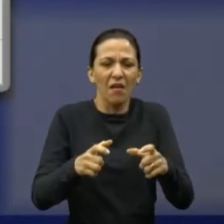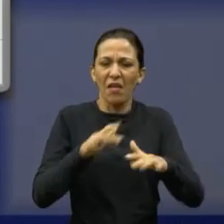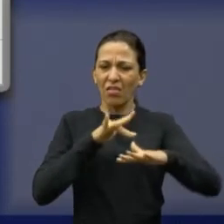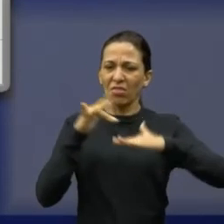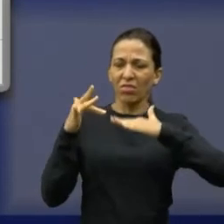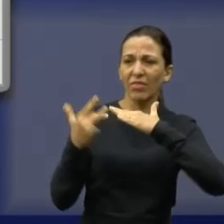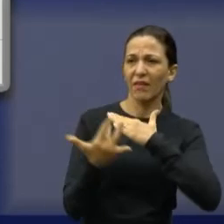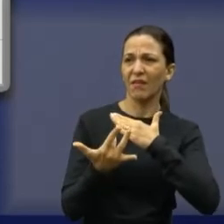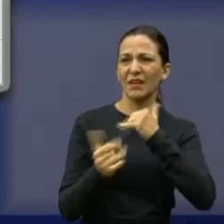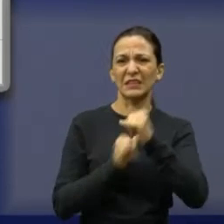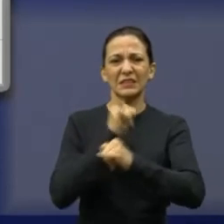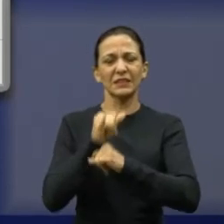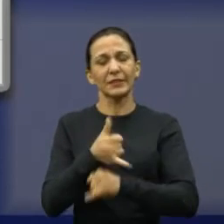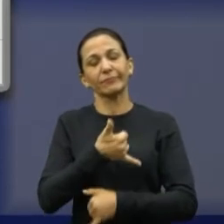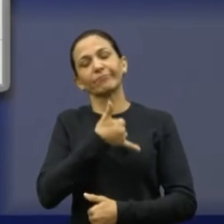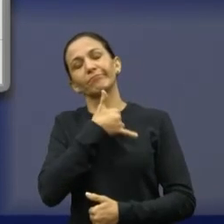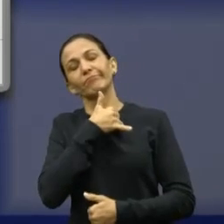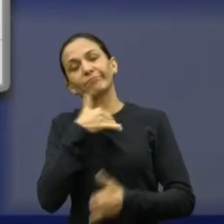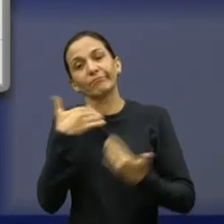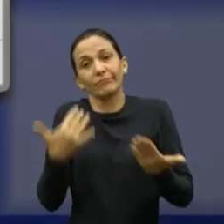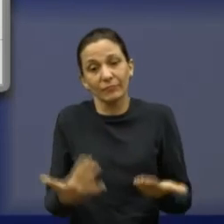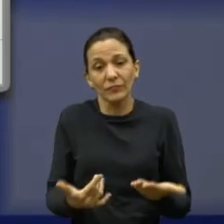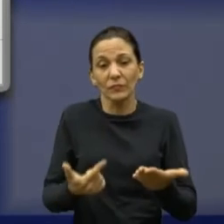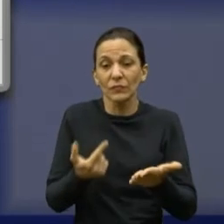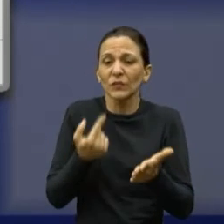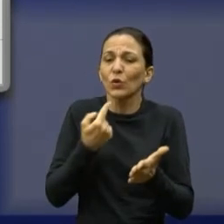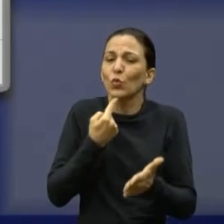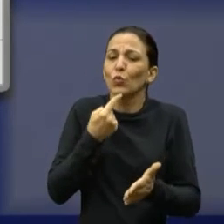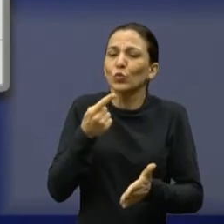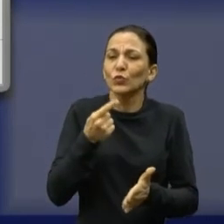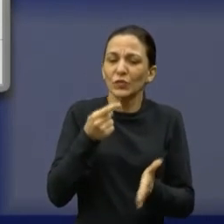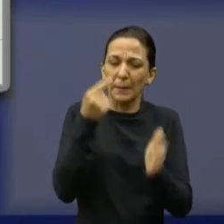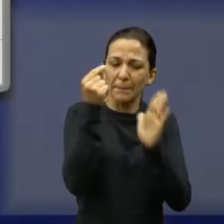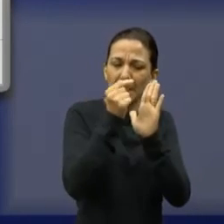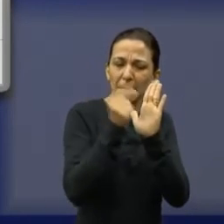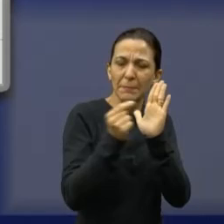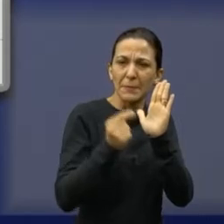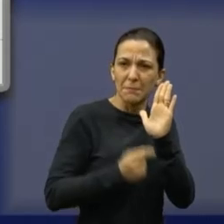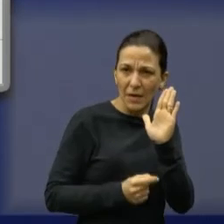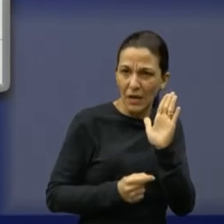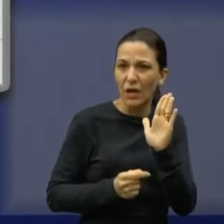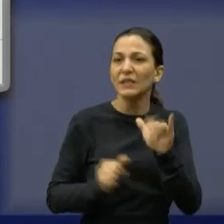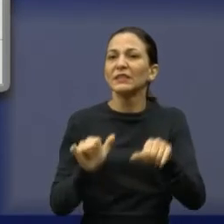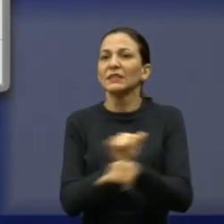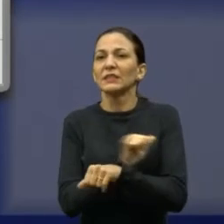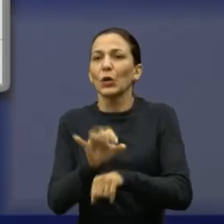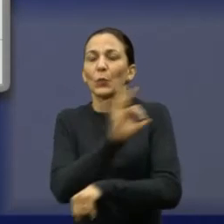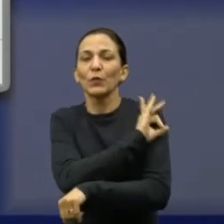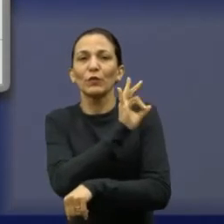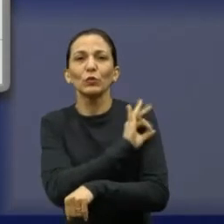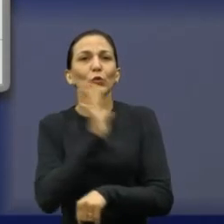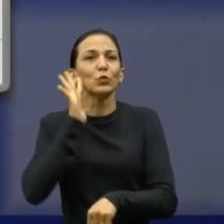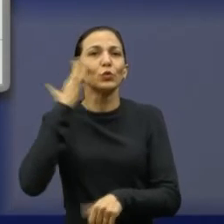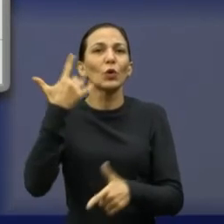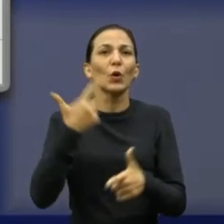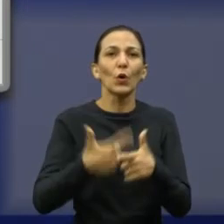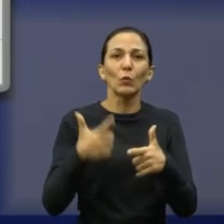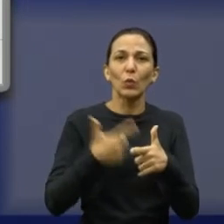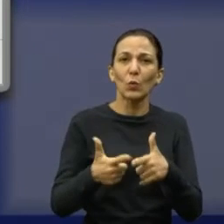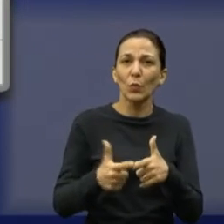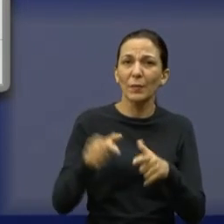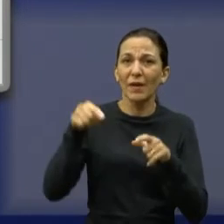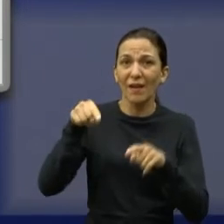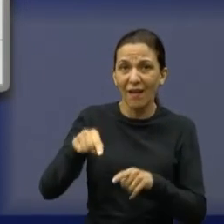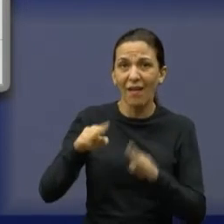social? Infelizmente. Faremos também questionamentos sobre as medidas da Prefeitura para sanar com um problema semelhante o que ocorre na